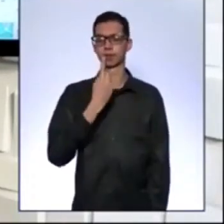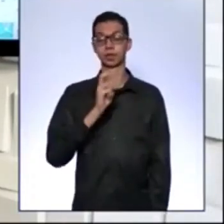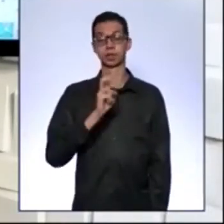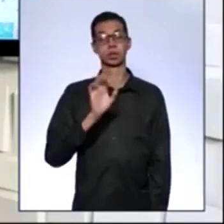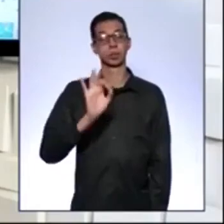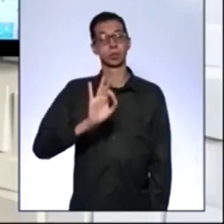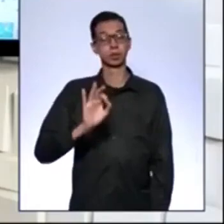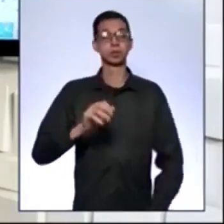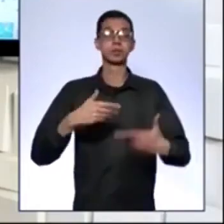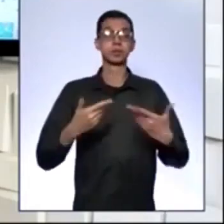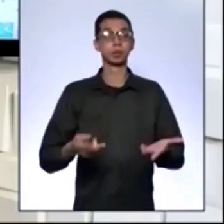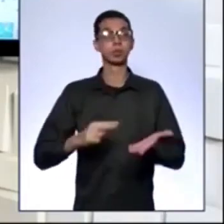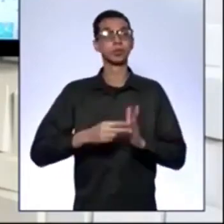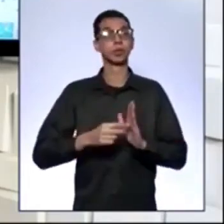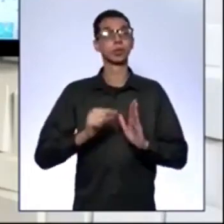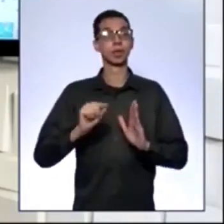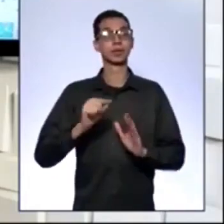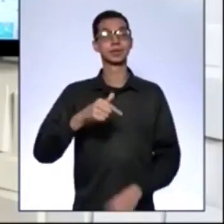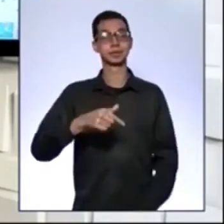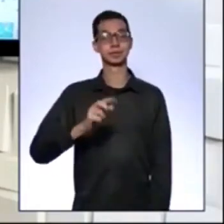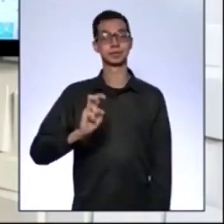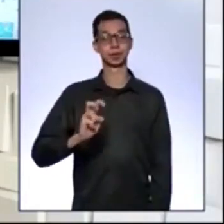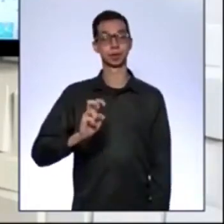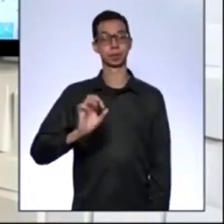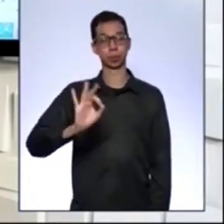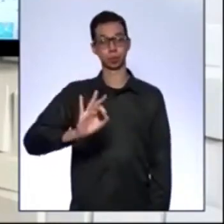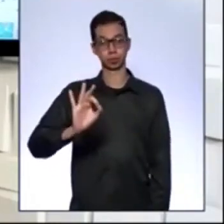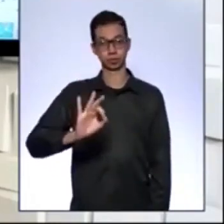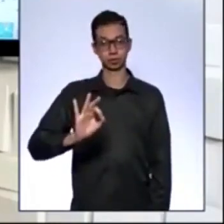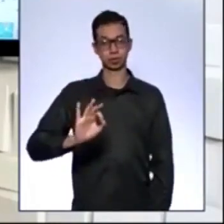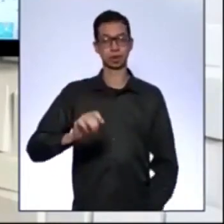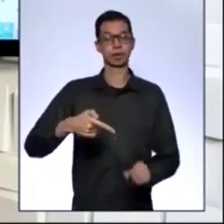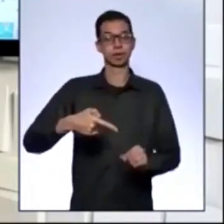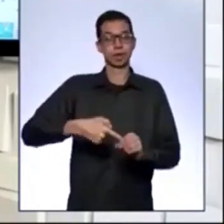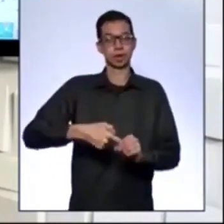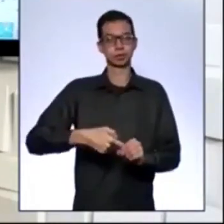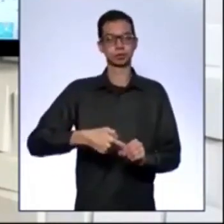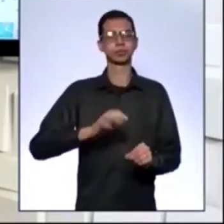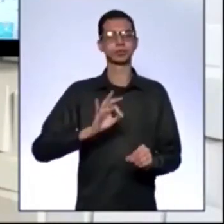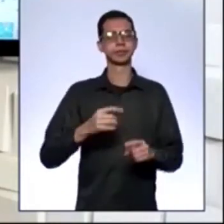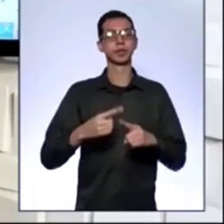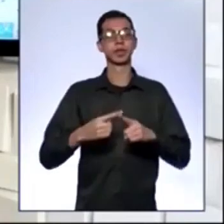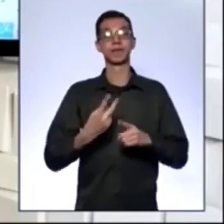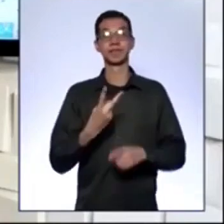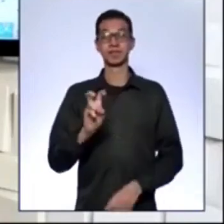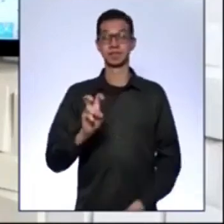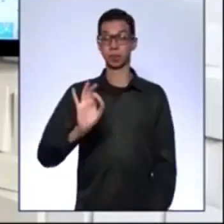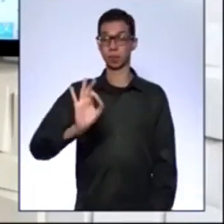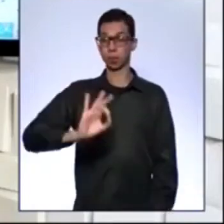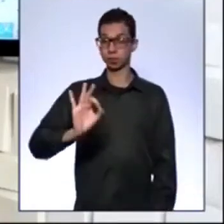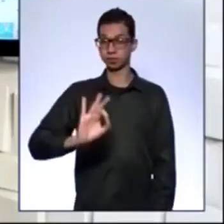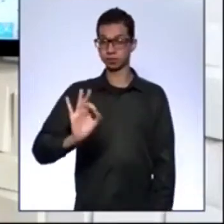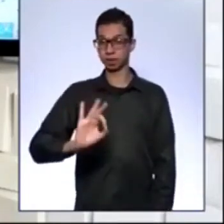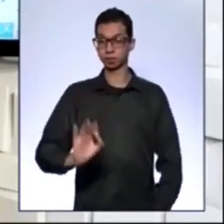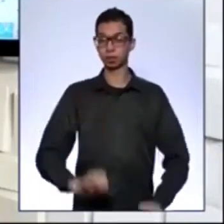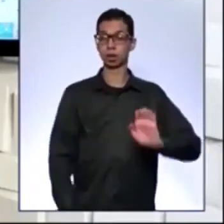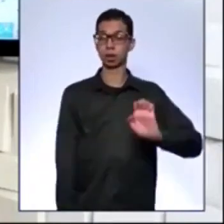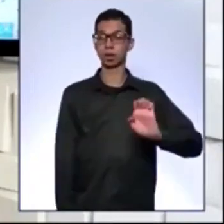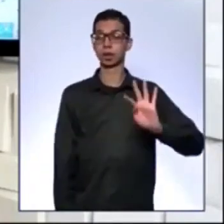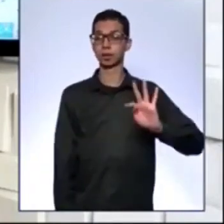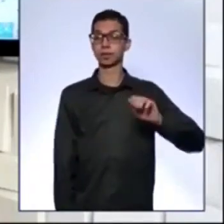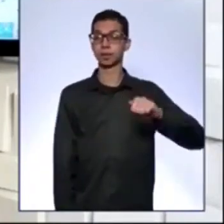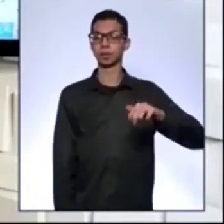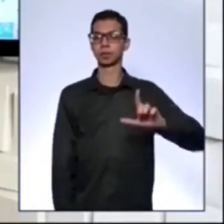75 por cento de gasolina se é para ir para 25 por cento de etanol Então como é que fica